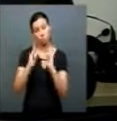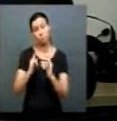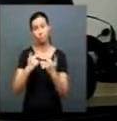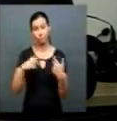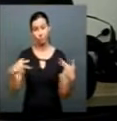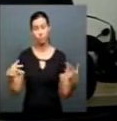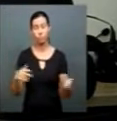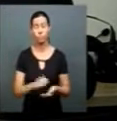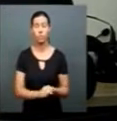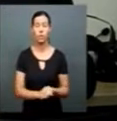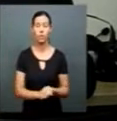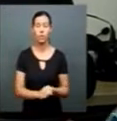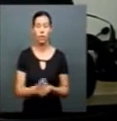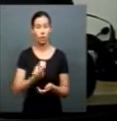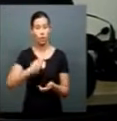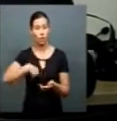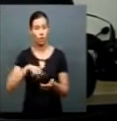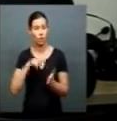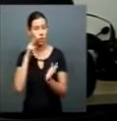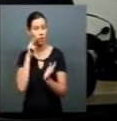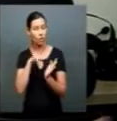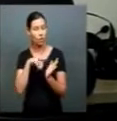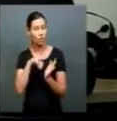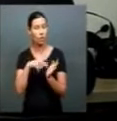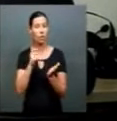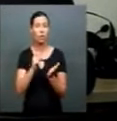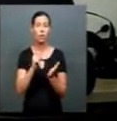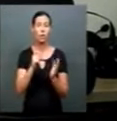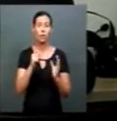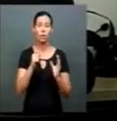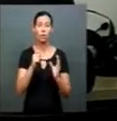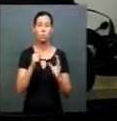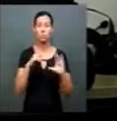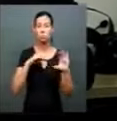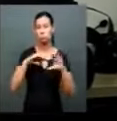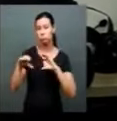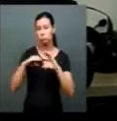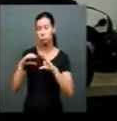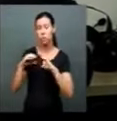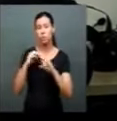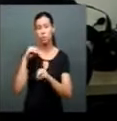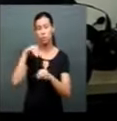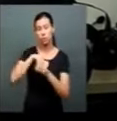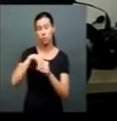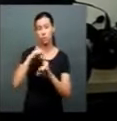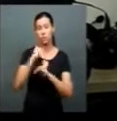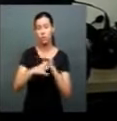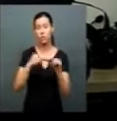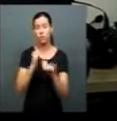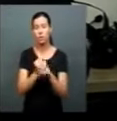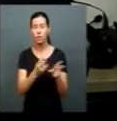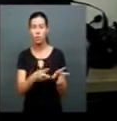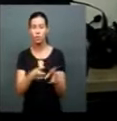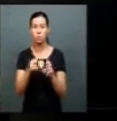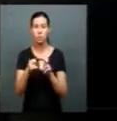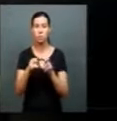consegue visualizar uma mini rede social de interações, então eu consigo acompanhar como que está a evolução